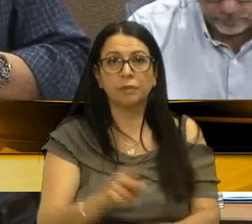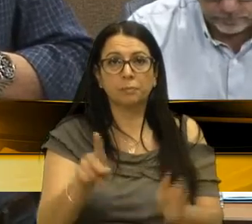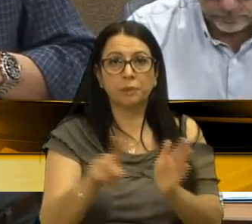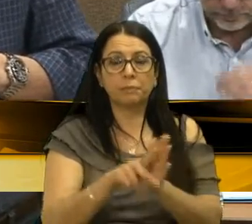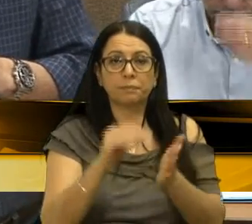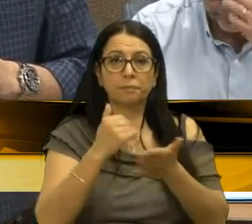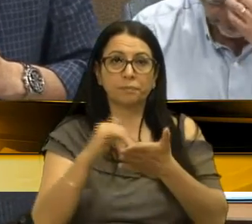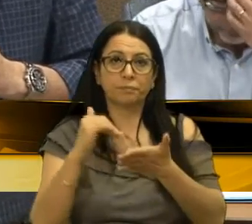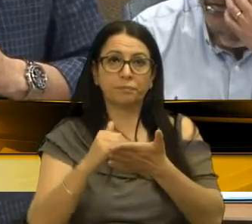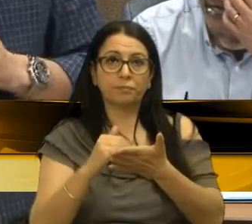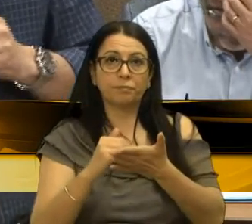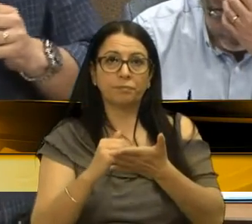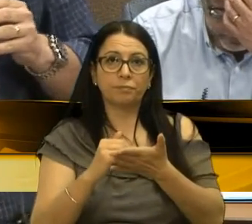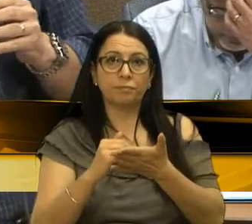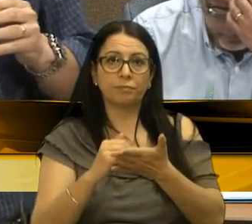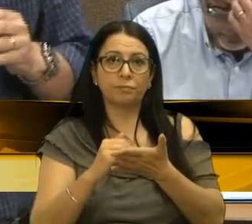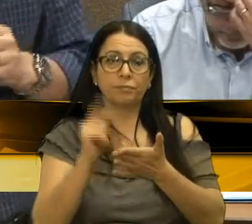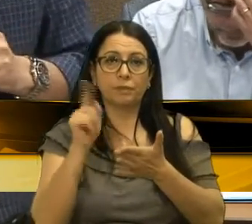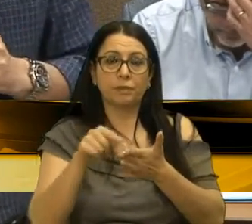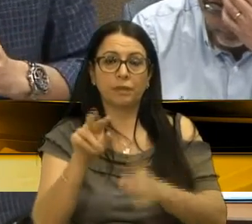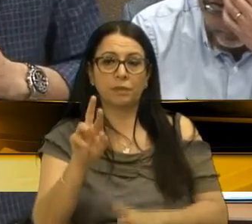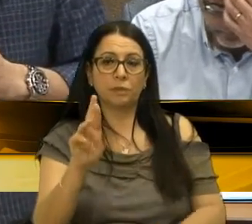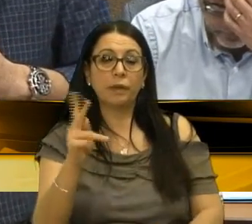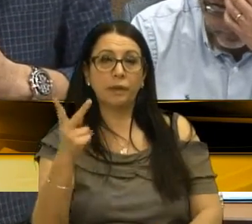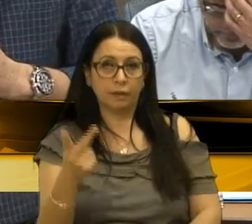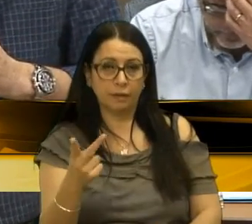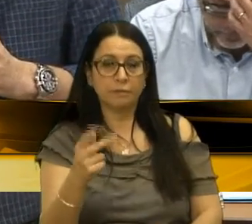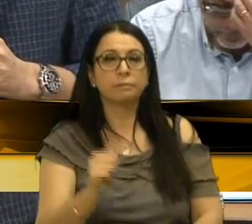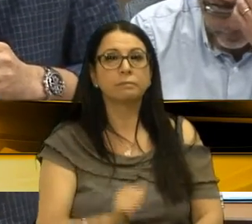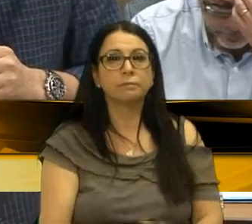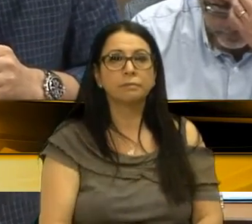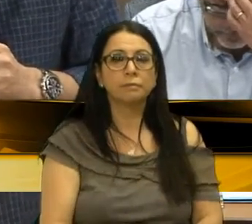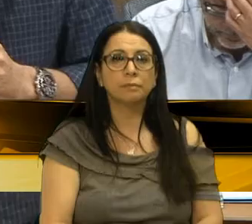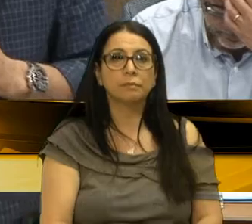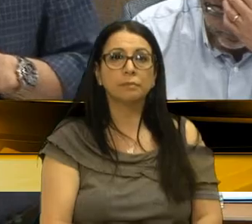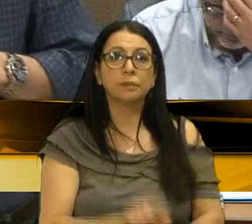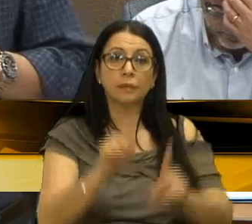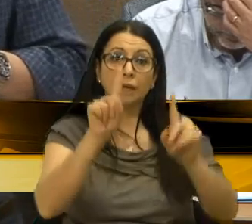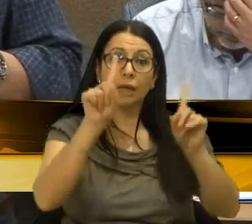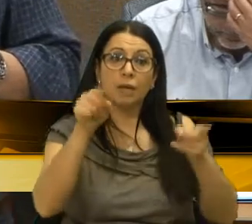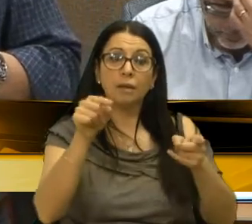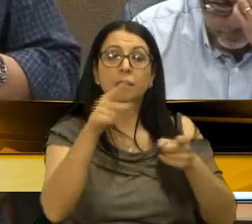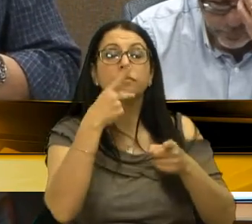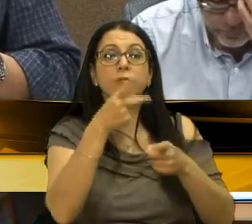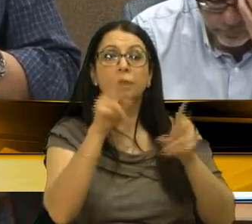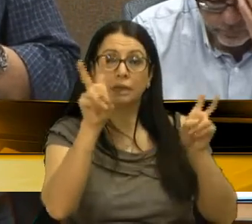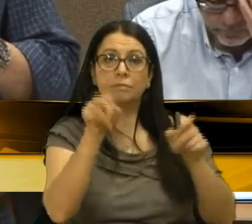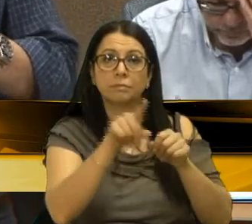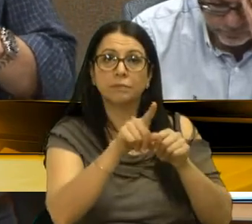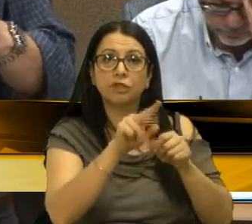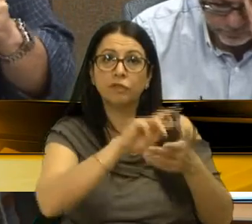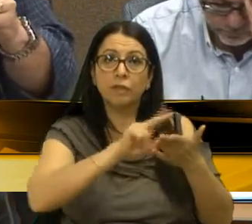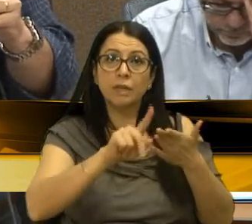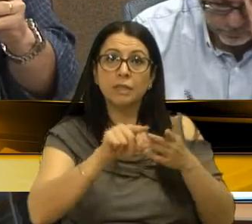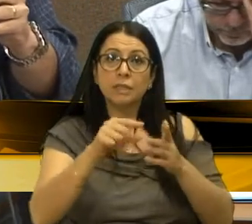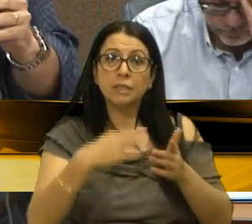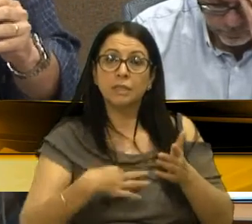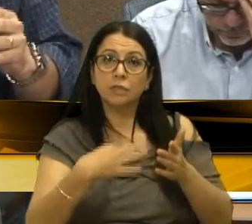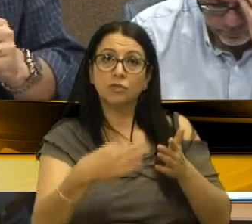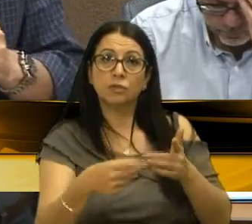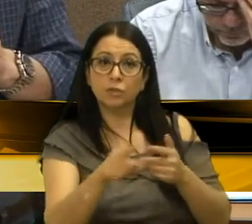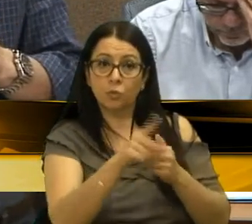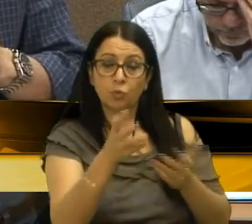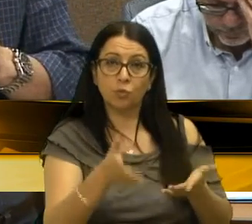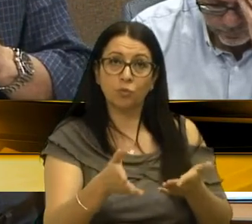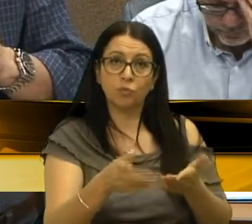secretária Vangelisa, que é de Recursos Humanos, né, abre aspas, o que ela disse? Há diversos candidatos